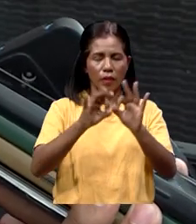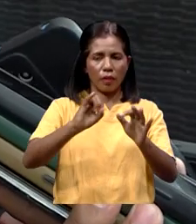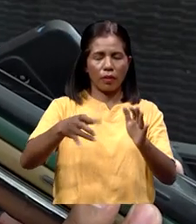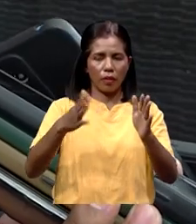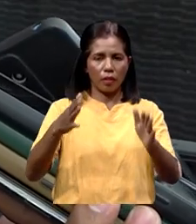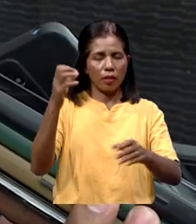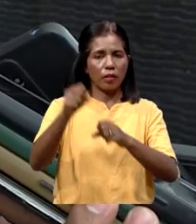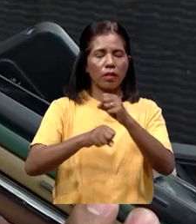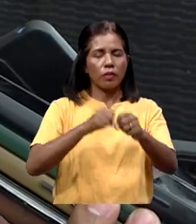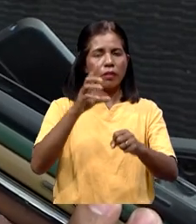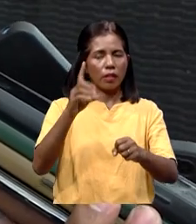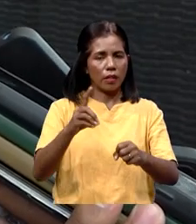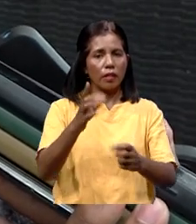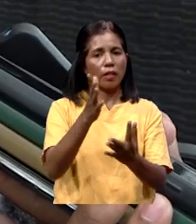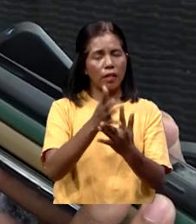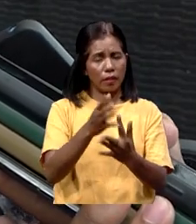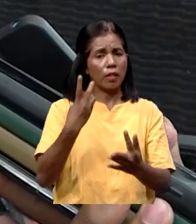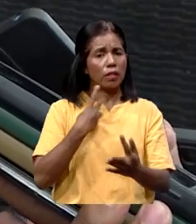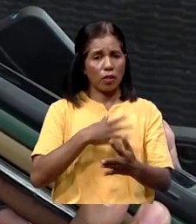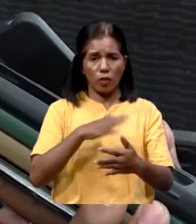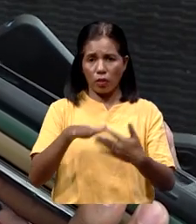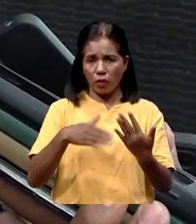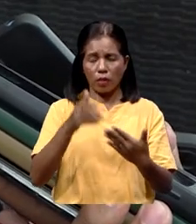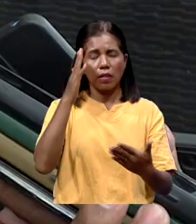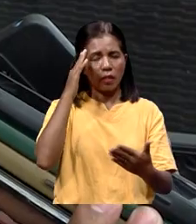a sociedade nelet. Tamai tuto atene durante ne